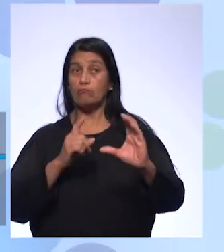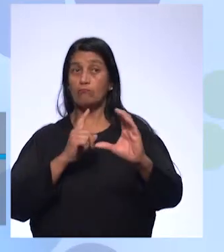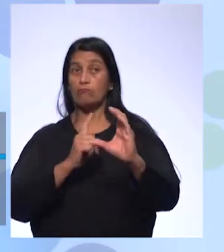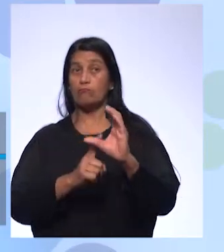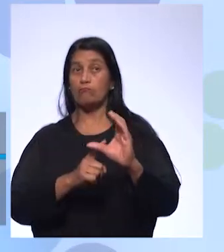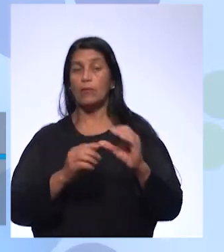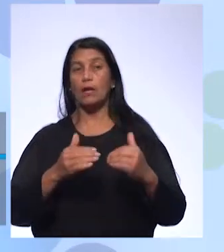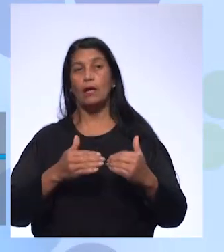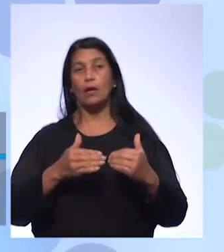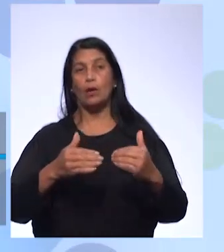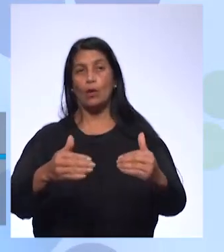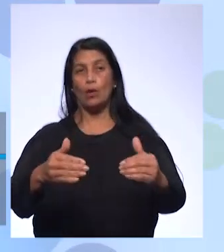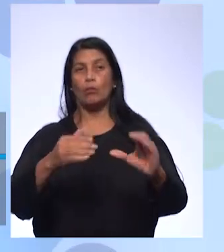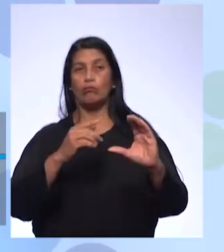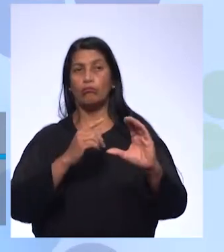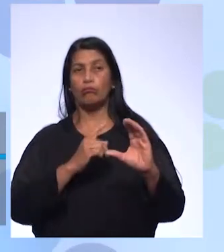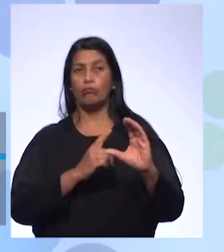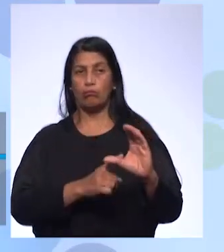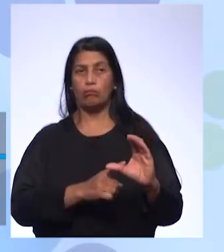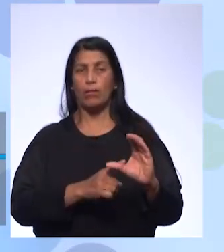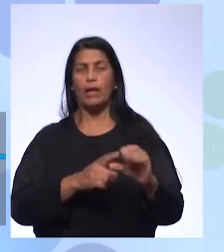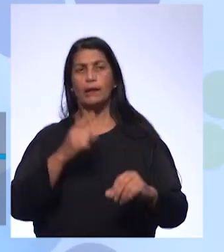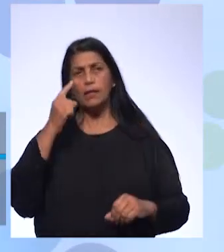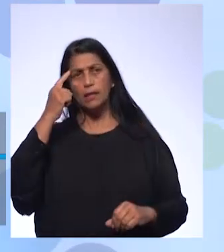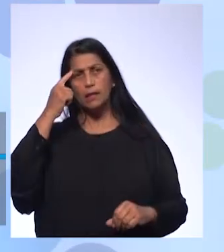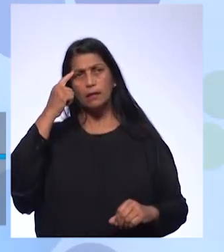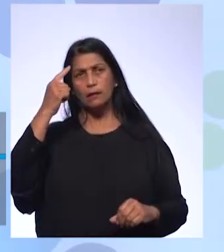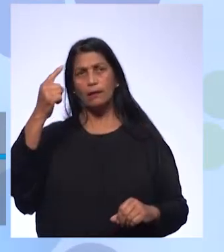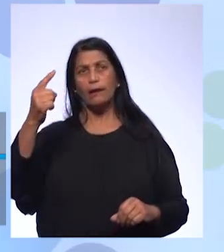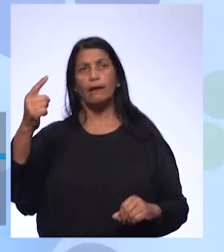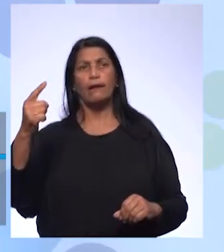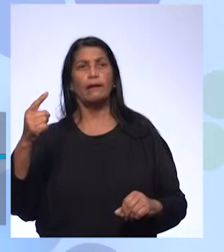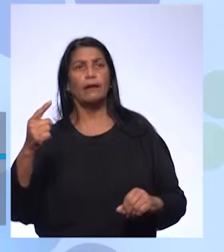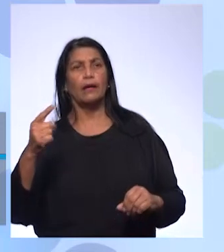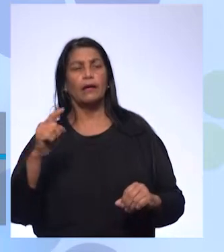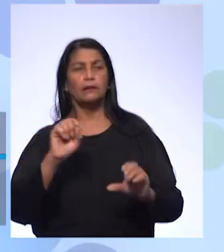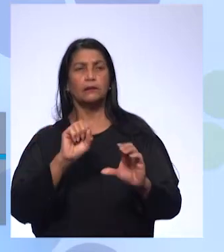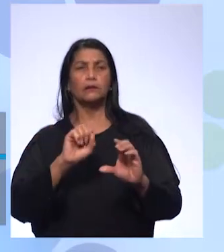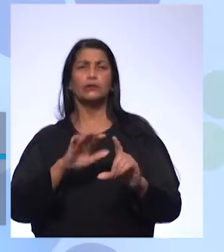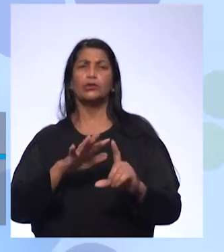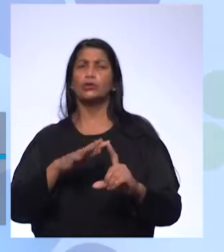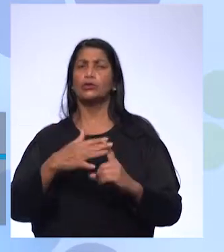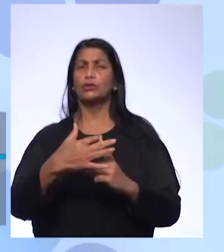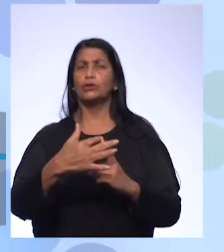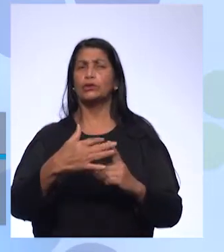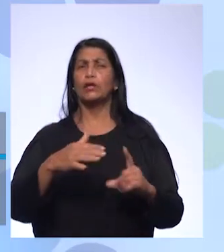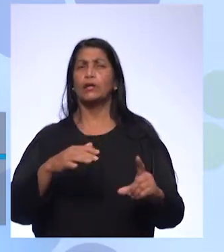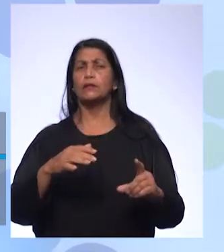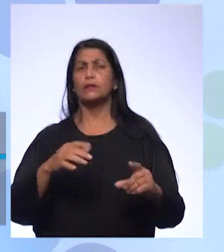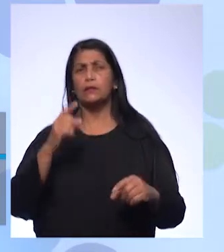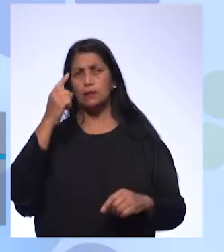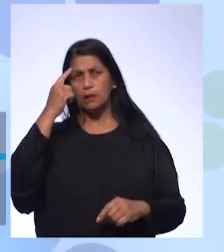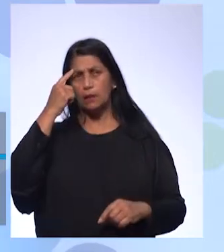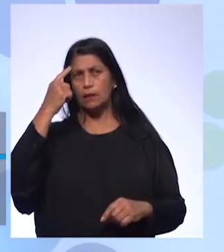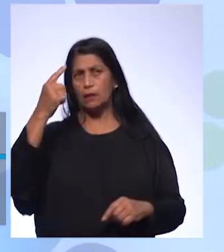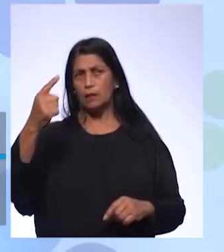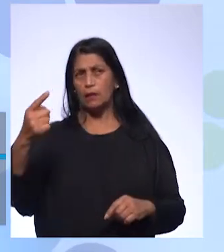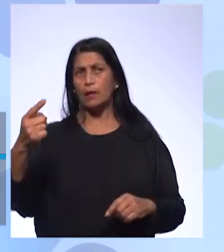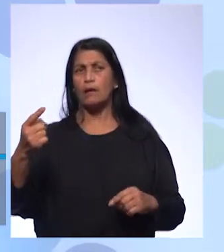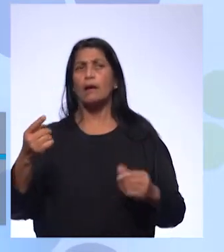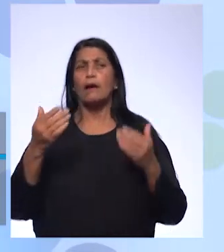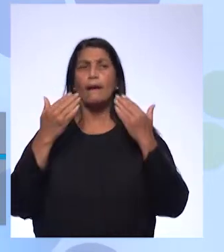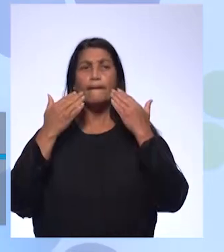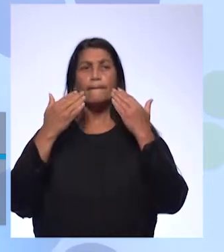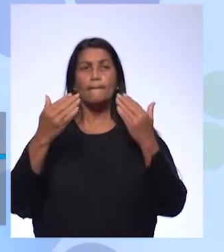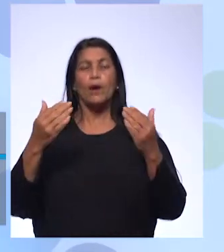se autogerir. Essa ideia de autogestão da sociedade, né, melhor dizendo, também está presente numa